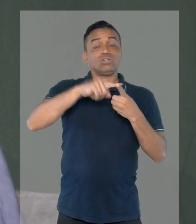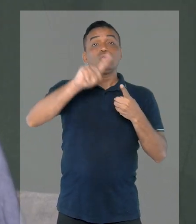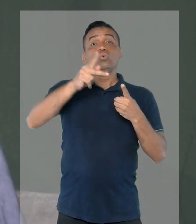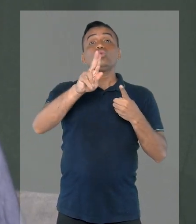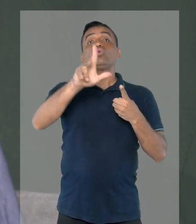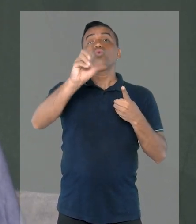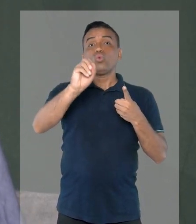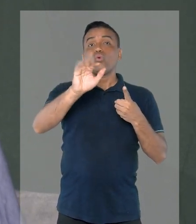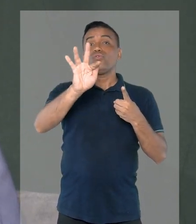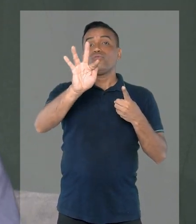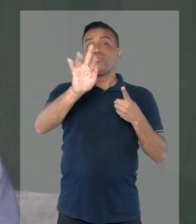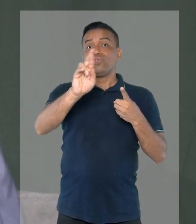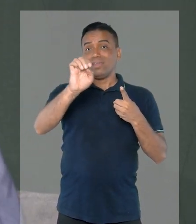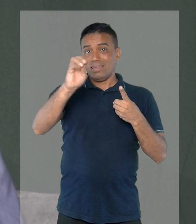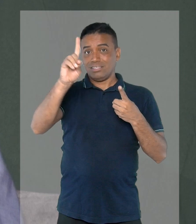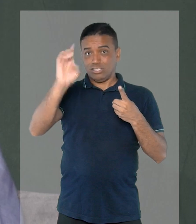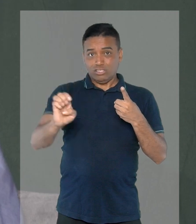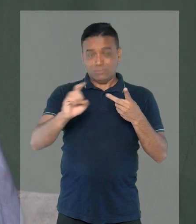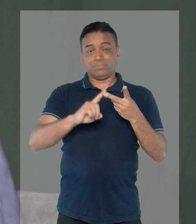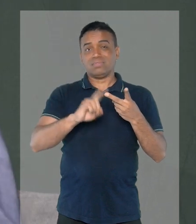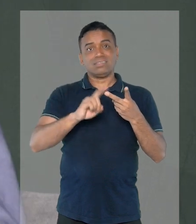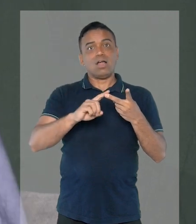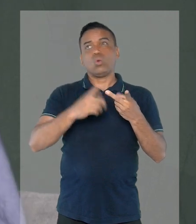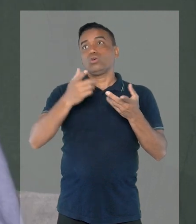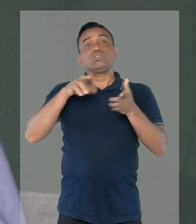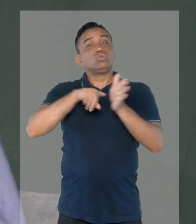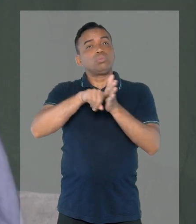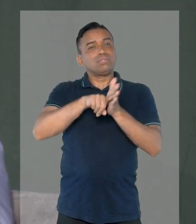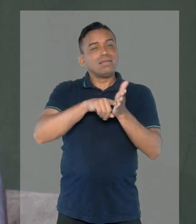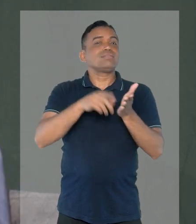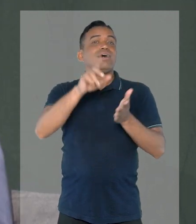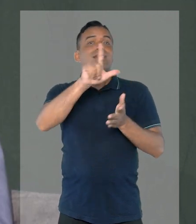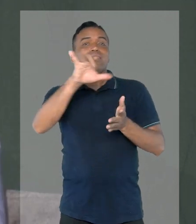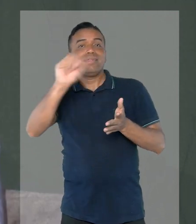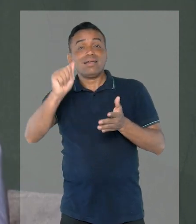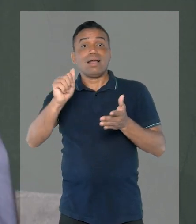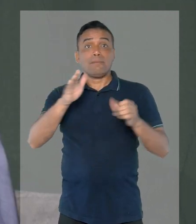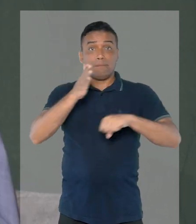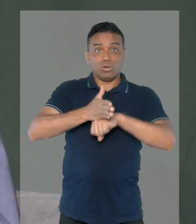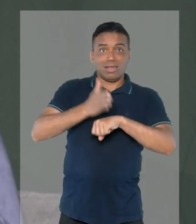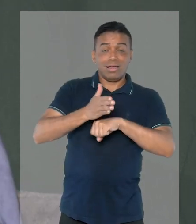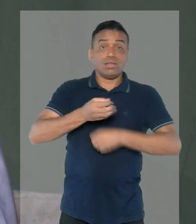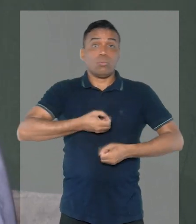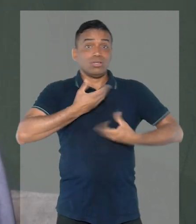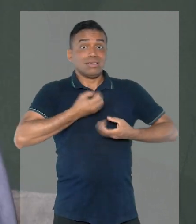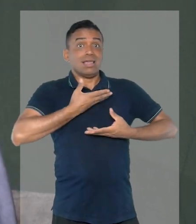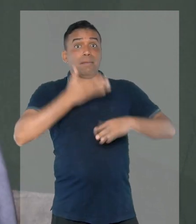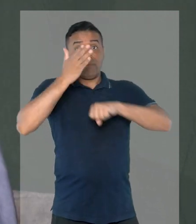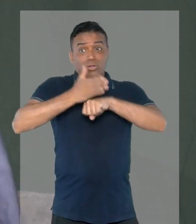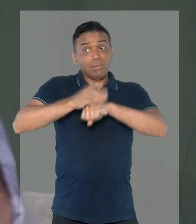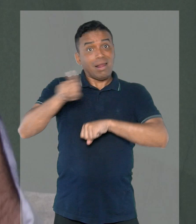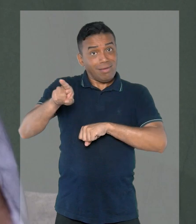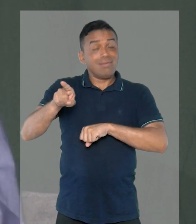o Hugo Friedrich, num livro chamado Estrutura da Lírica Moderna, que ele vai falar que uma questão fundamental da poesia moderna, e para o Friedrich a